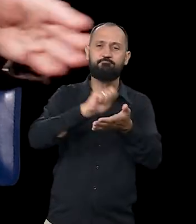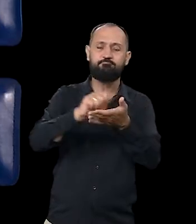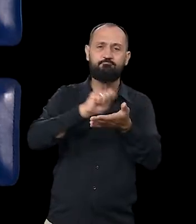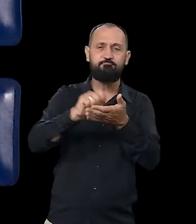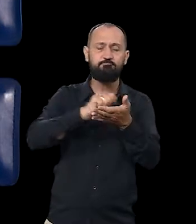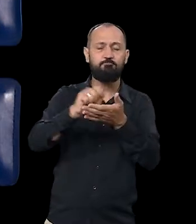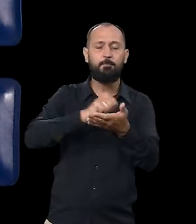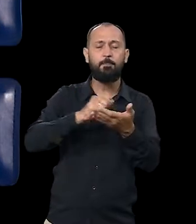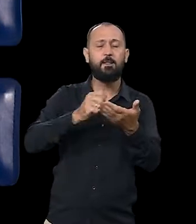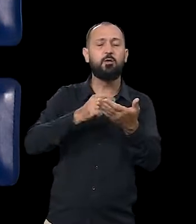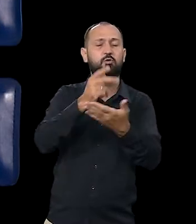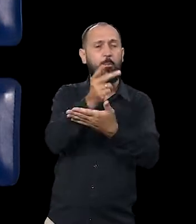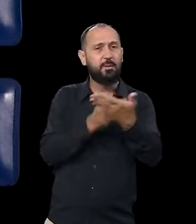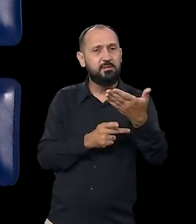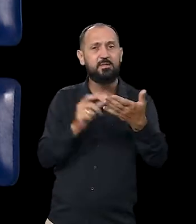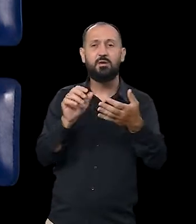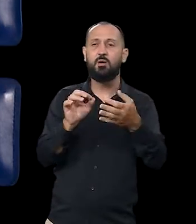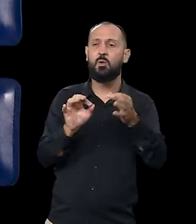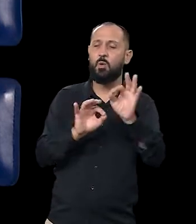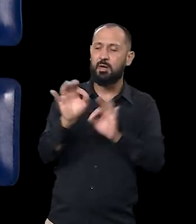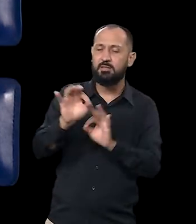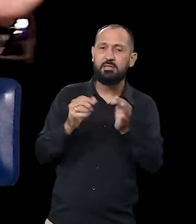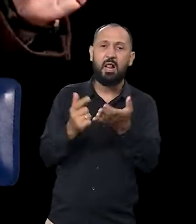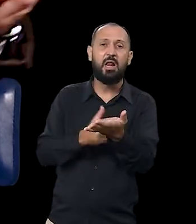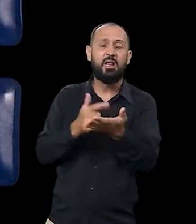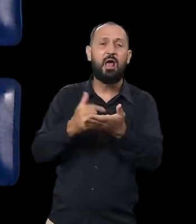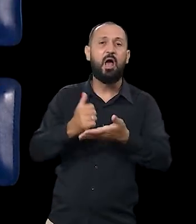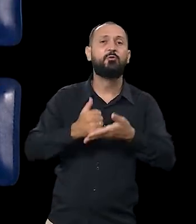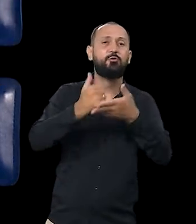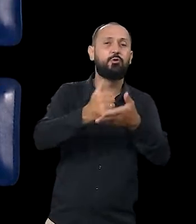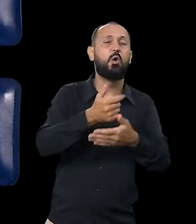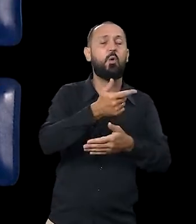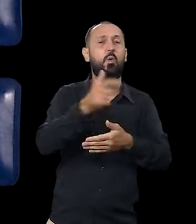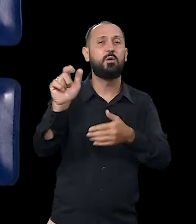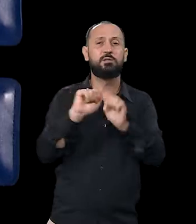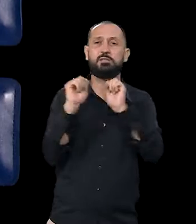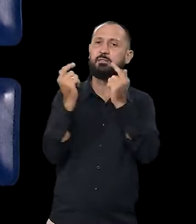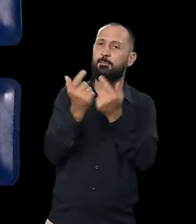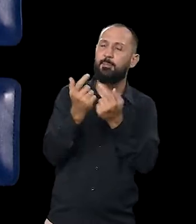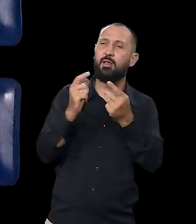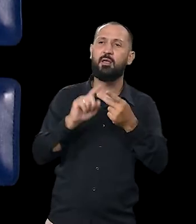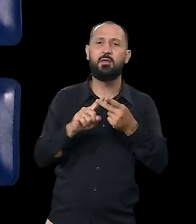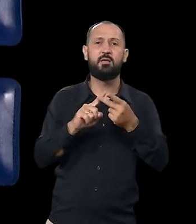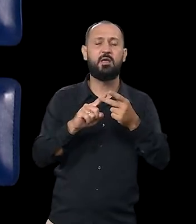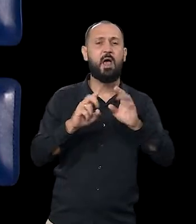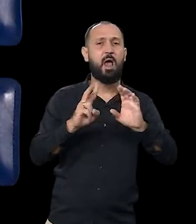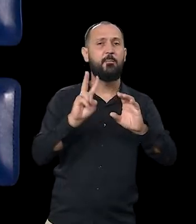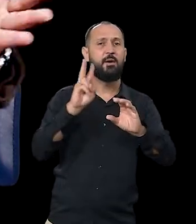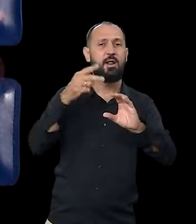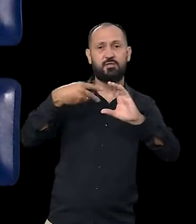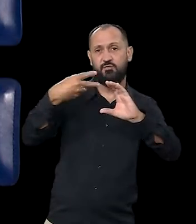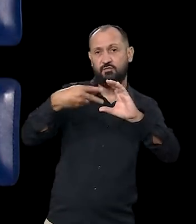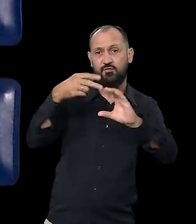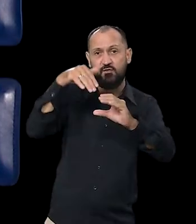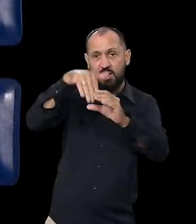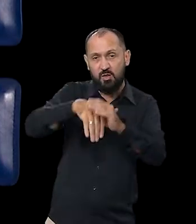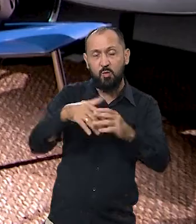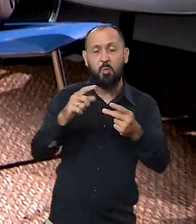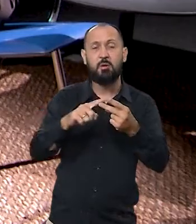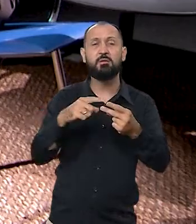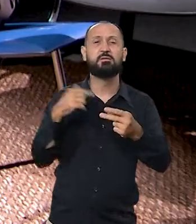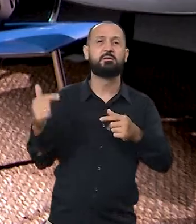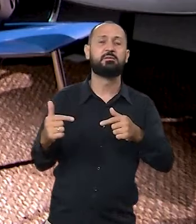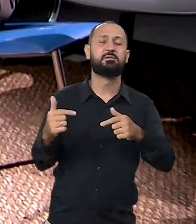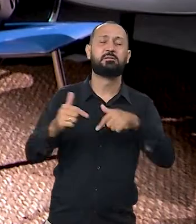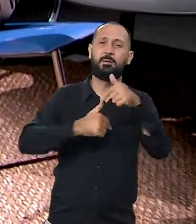pareceres, quem sabe editar livros que possam auxiliar outras Assembleias Legislativas, Câmara de Vereadores, nesse trabalho tão importante.